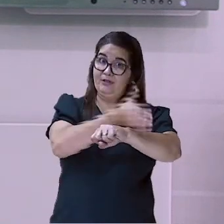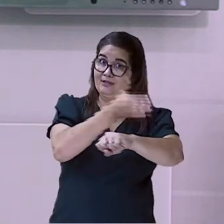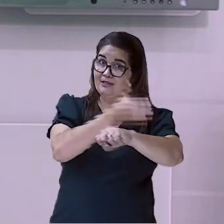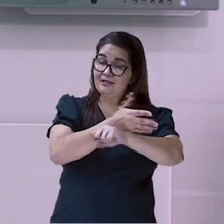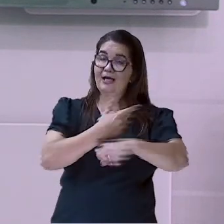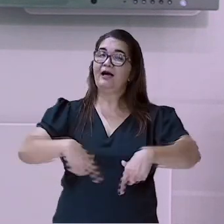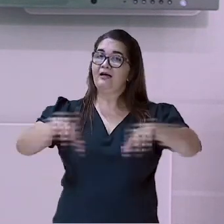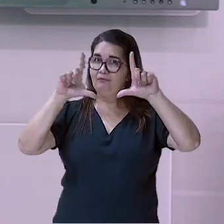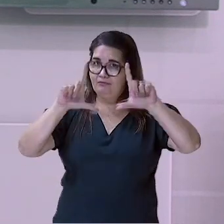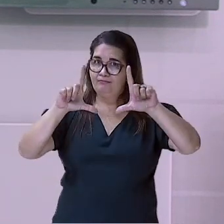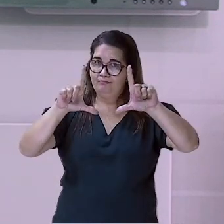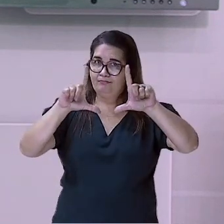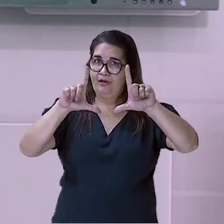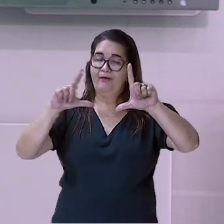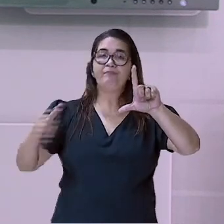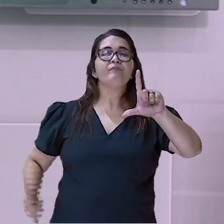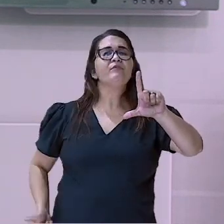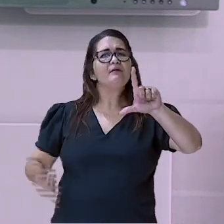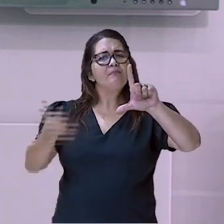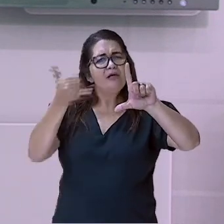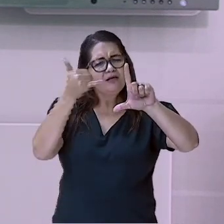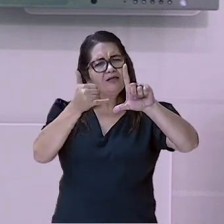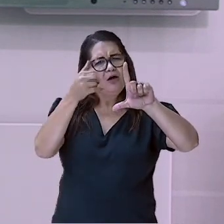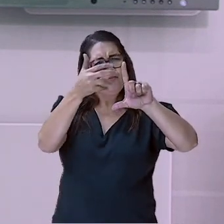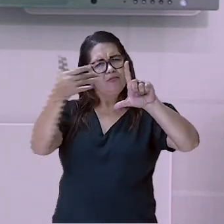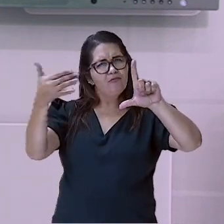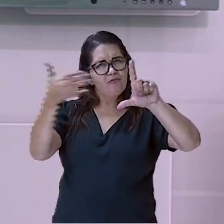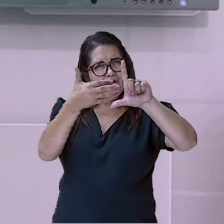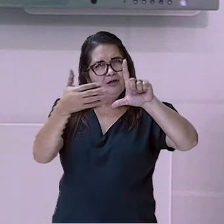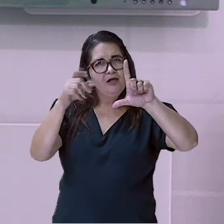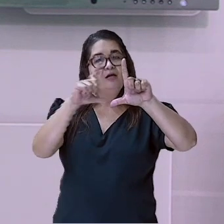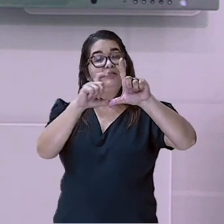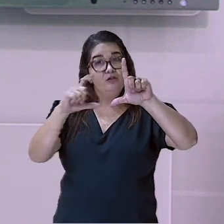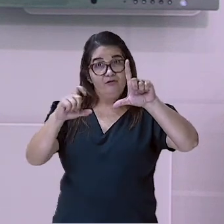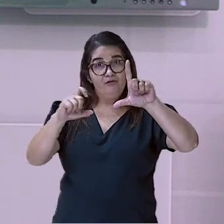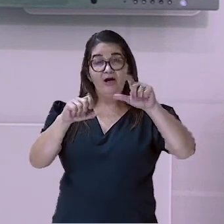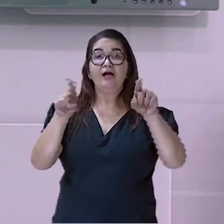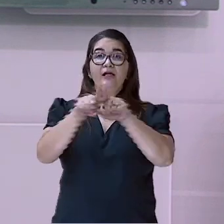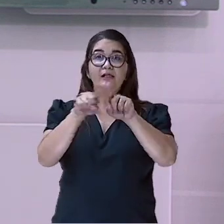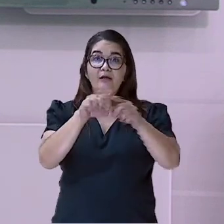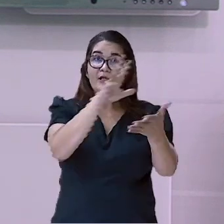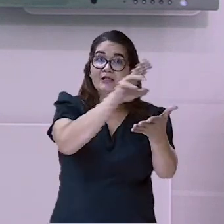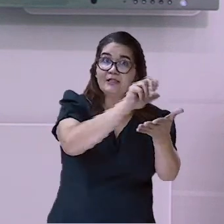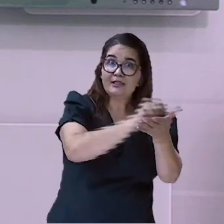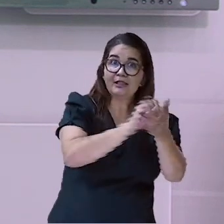SMED-GV, aponte a câmera do seu celular na imagem que aparece no canto da tela. Se inscreva em